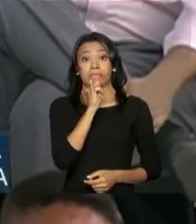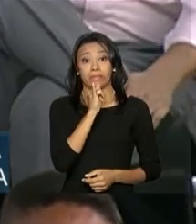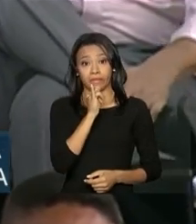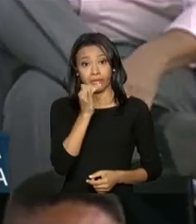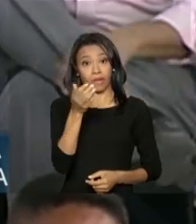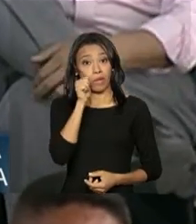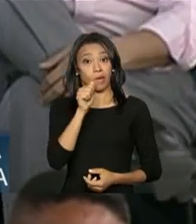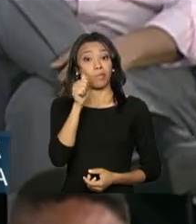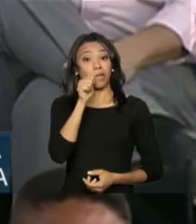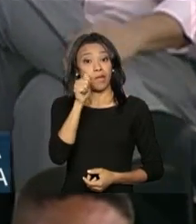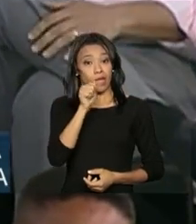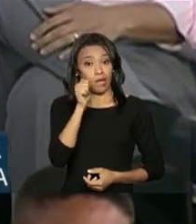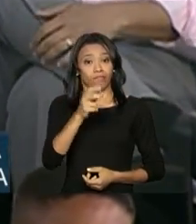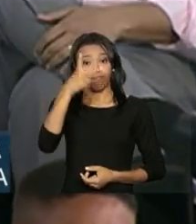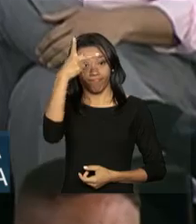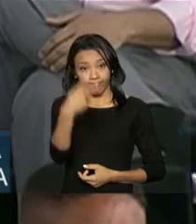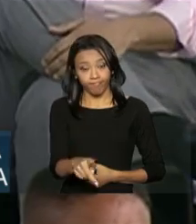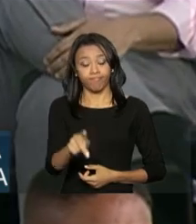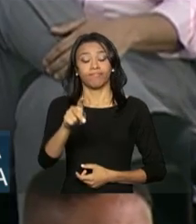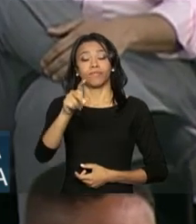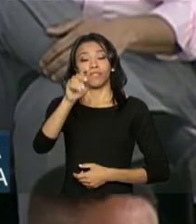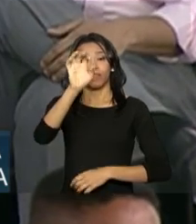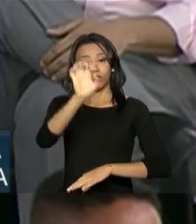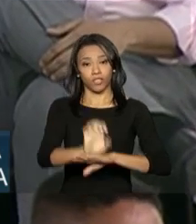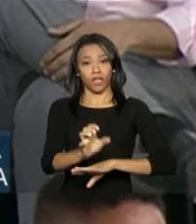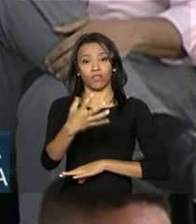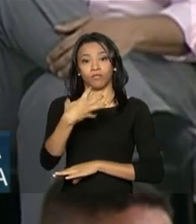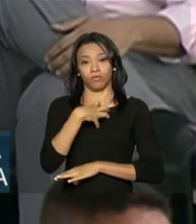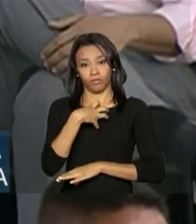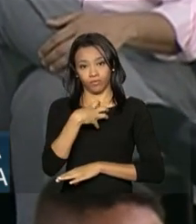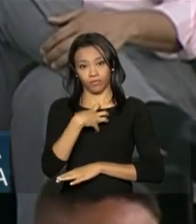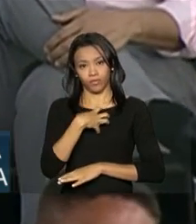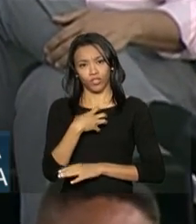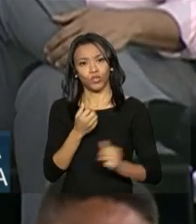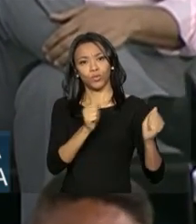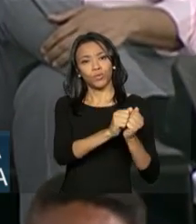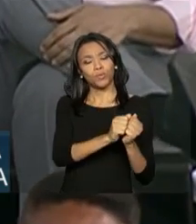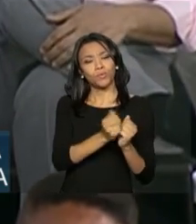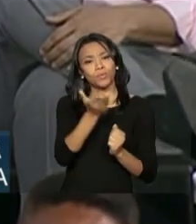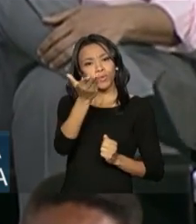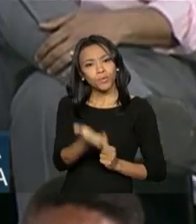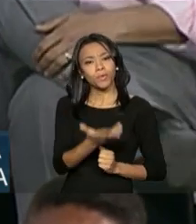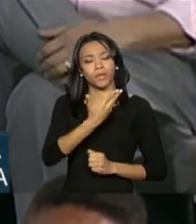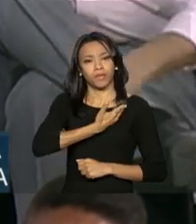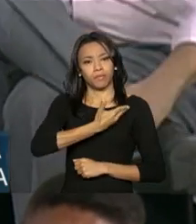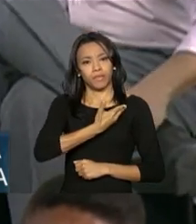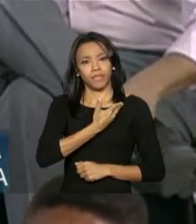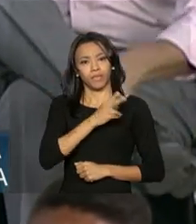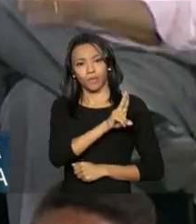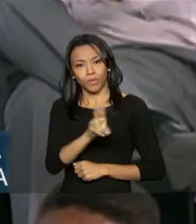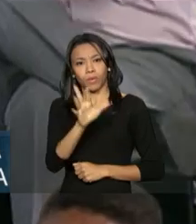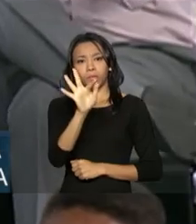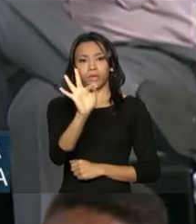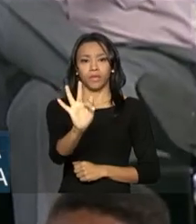da mulher baiana, junto com a minha querida amiga, a minha querida